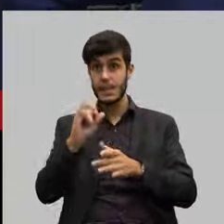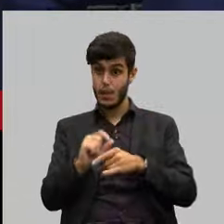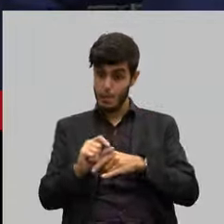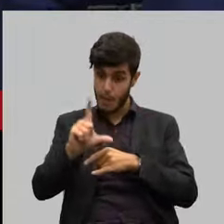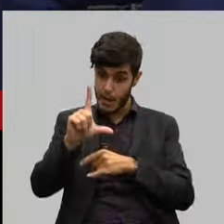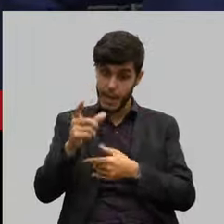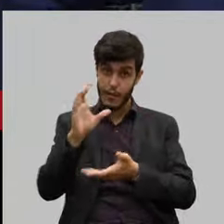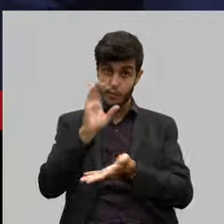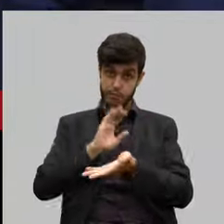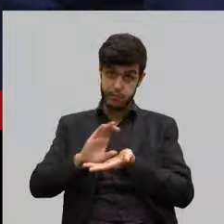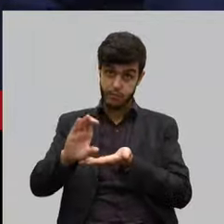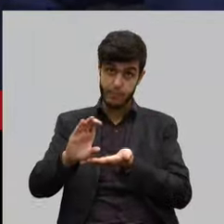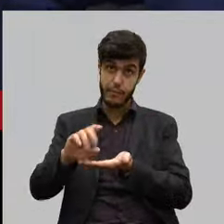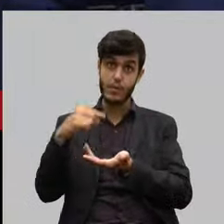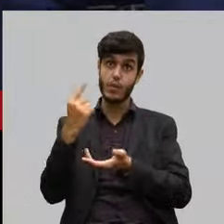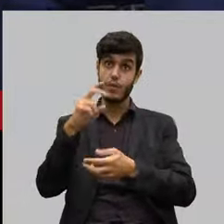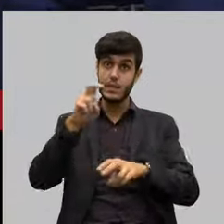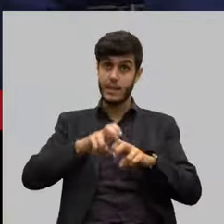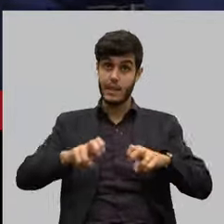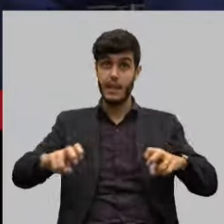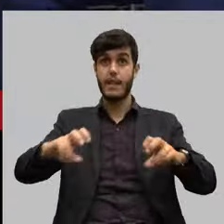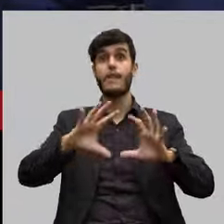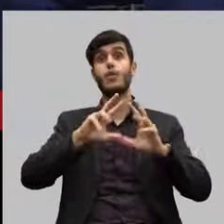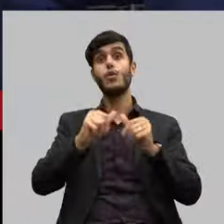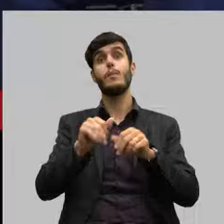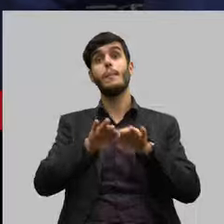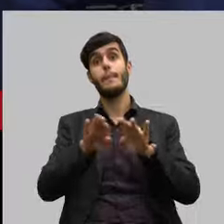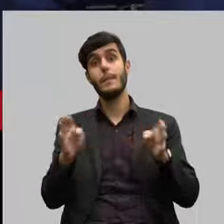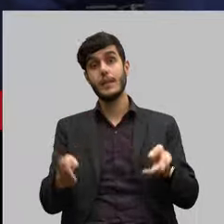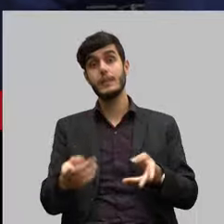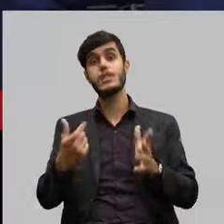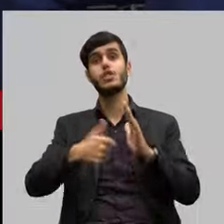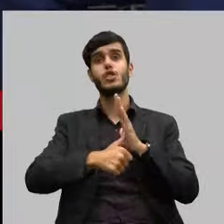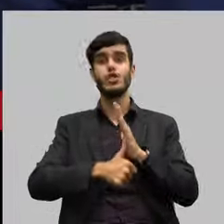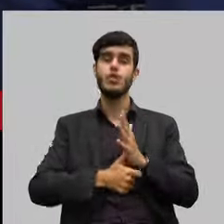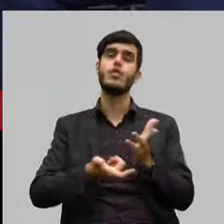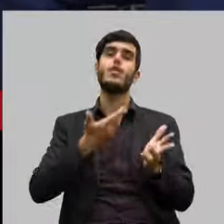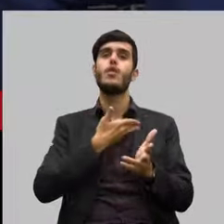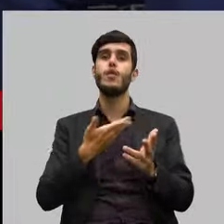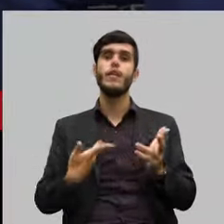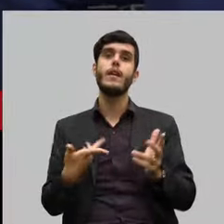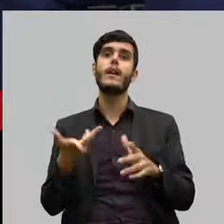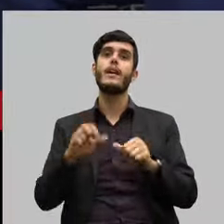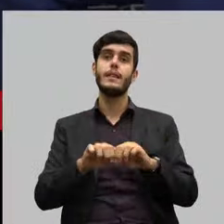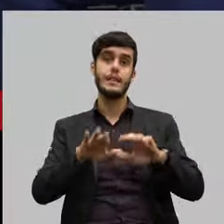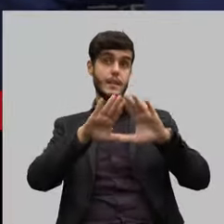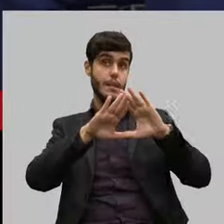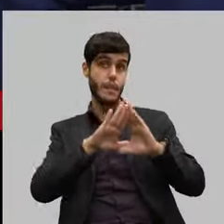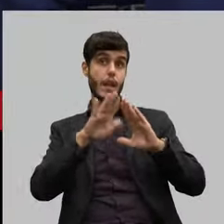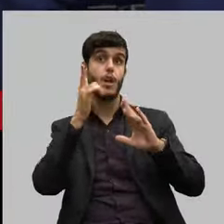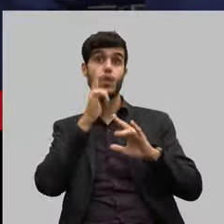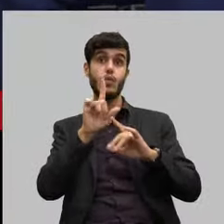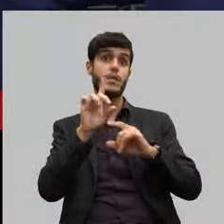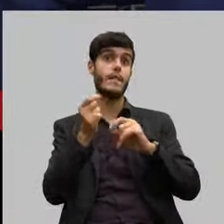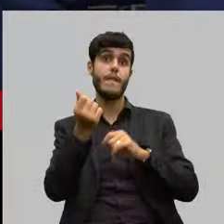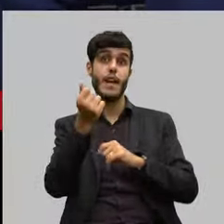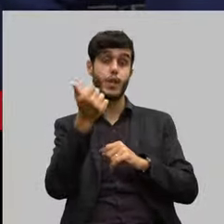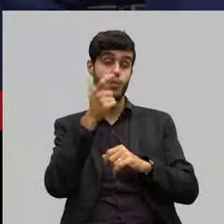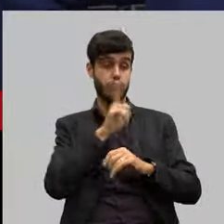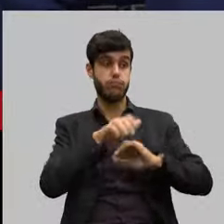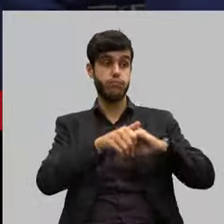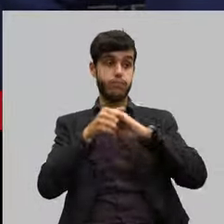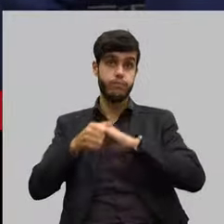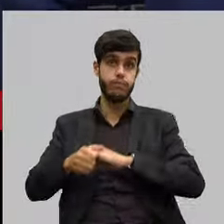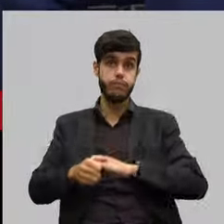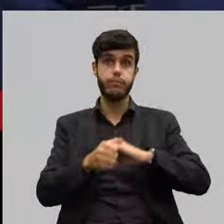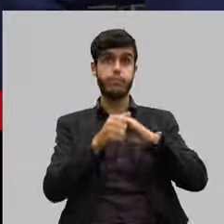contribuição a gente sentava todo mundo na mesma mesa sindicato governo Assembleia A gente chegava em valores o projeto